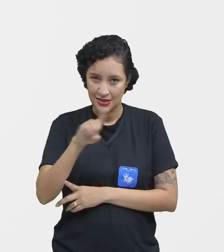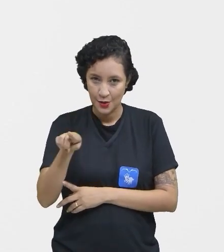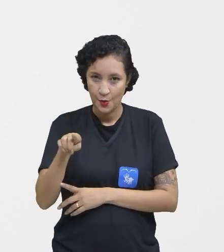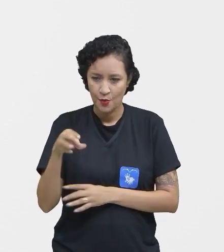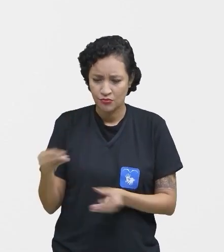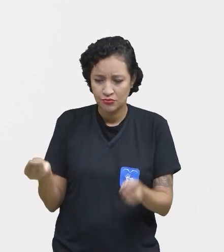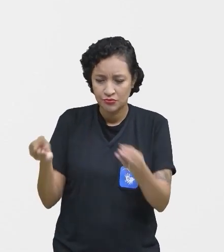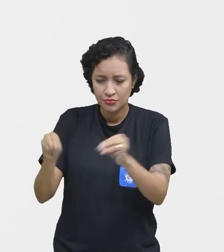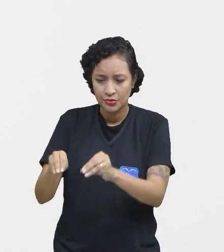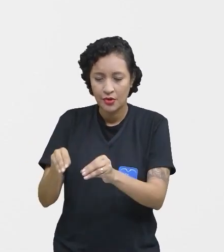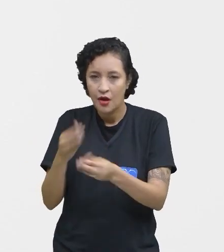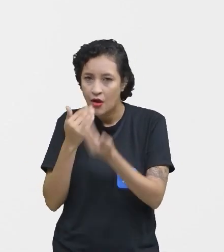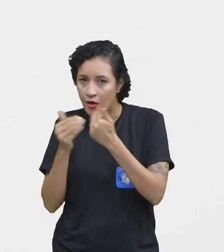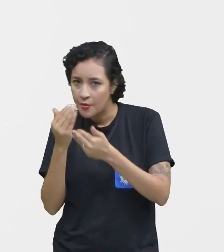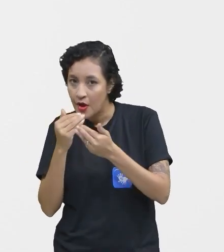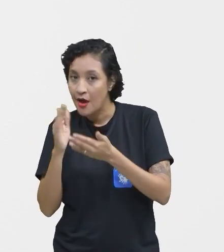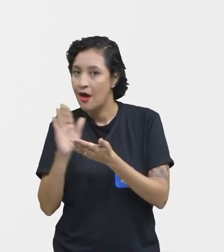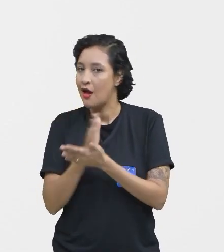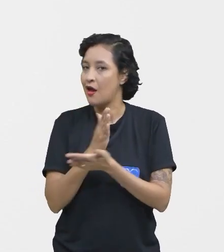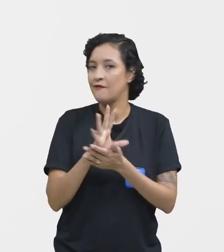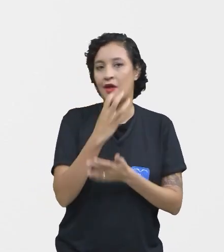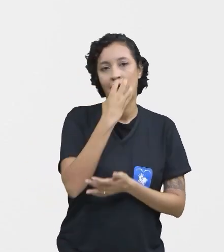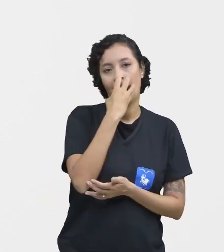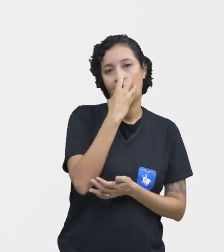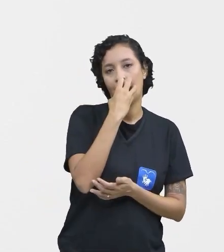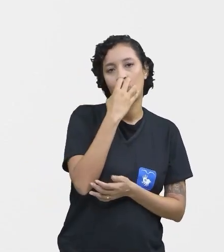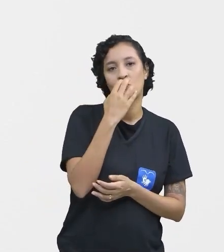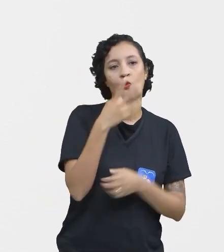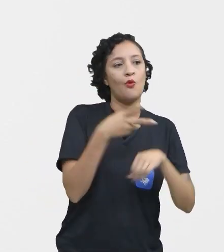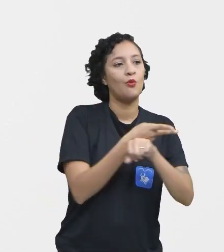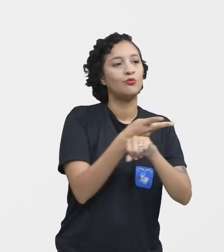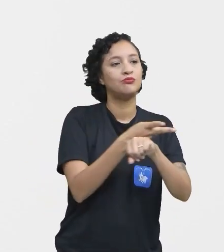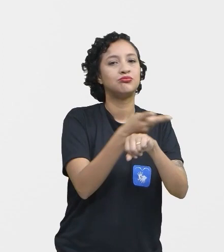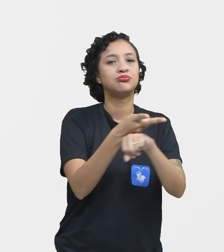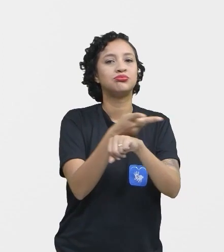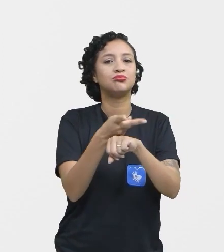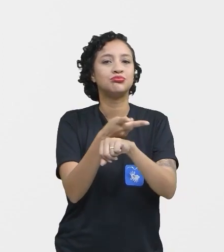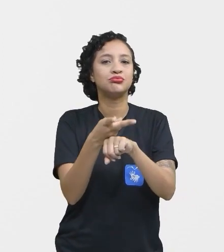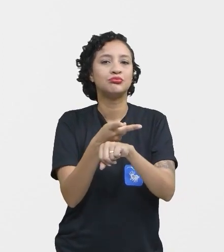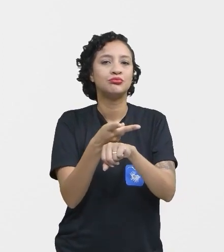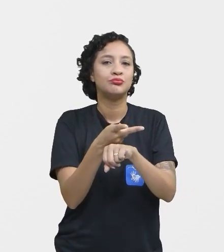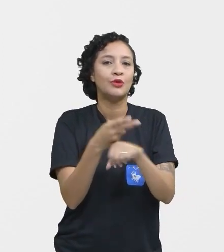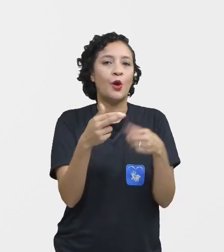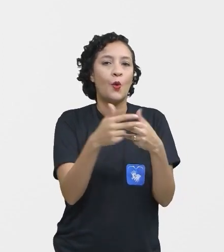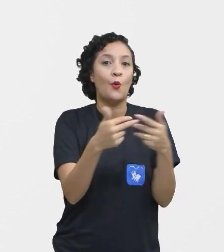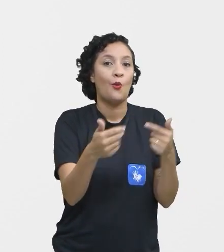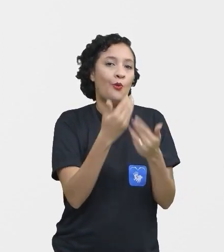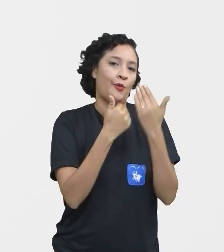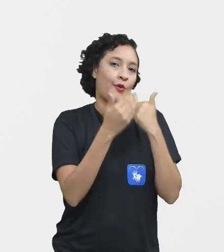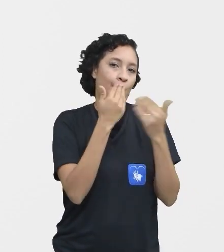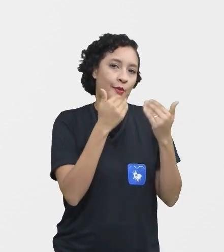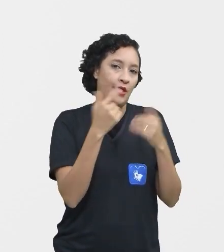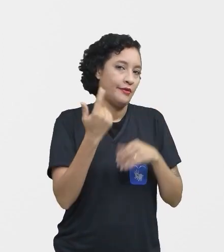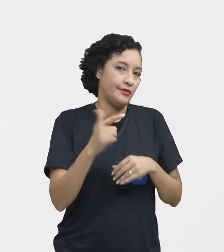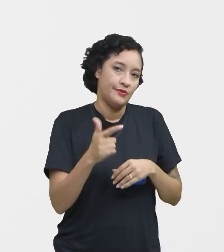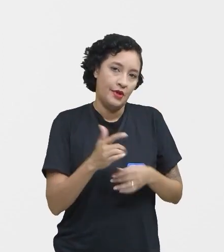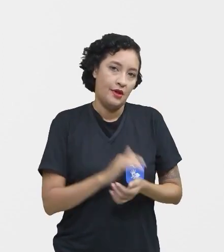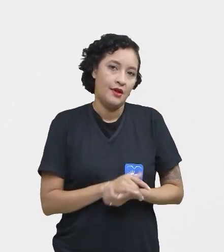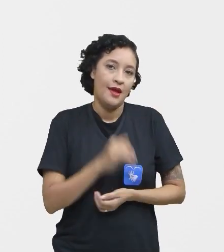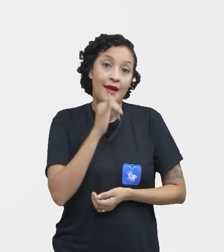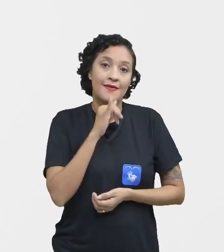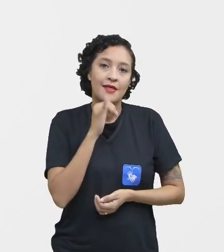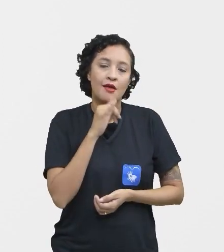na natureza não é assim. Ele precisa buscar a presa dele, né? Ele precisa, como os cachorros do mato,